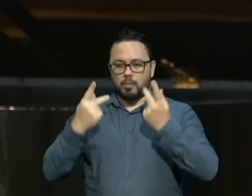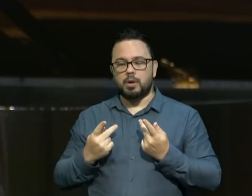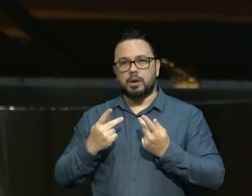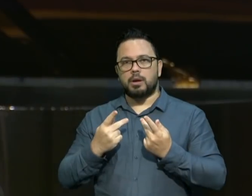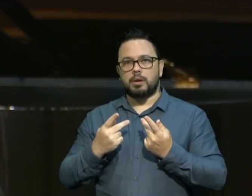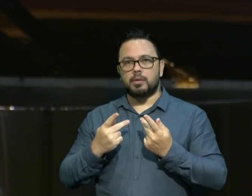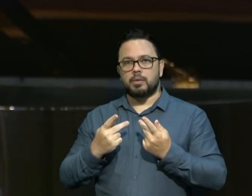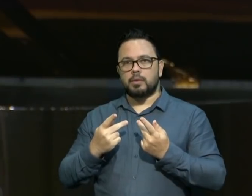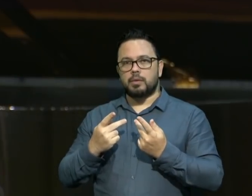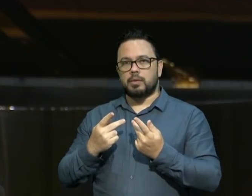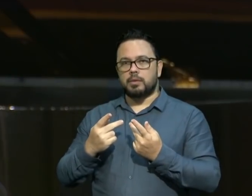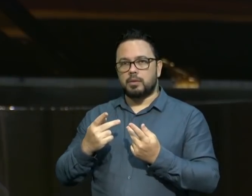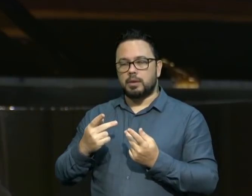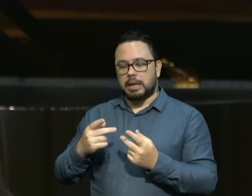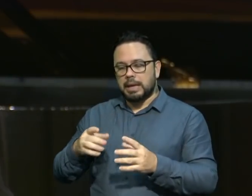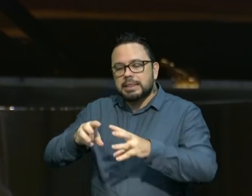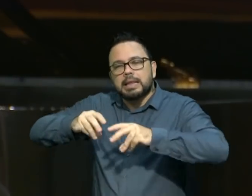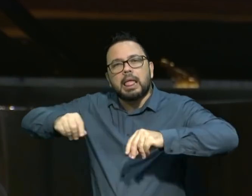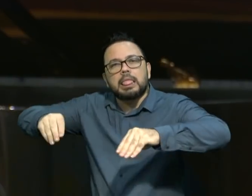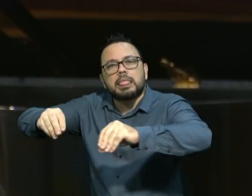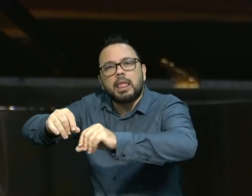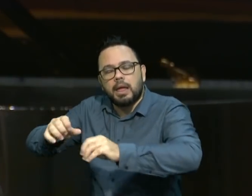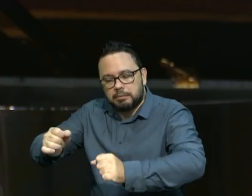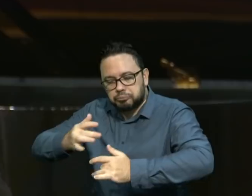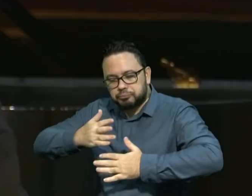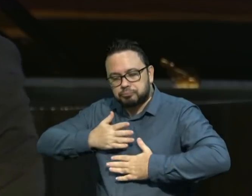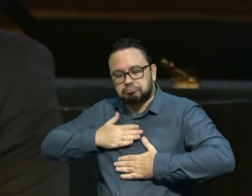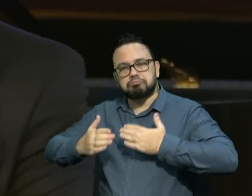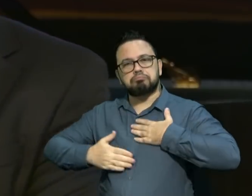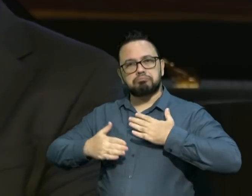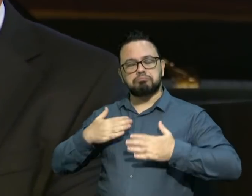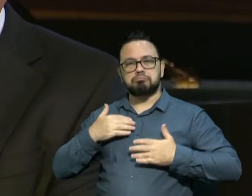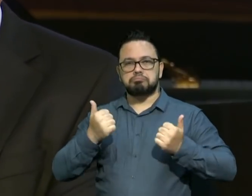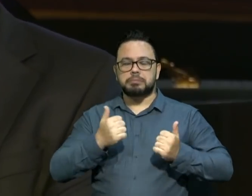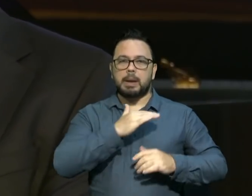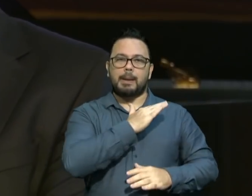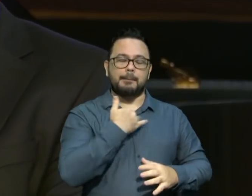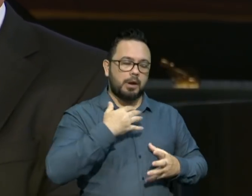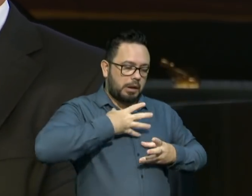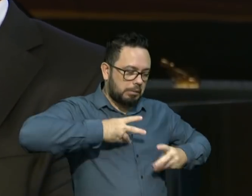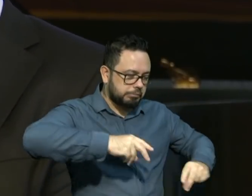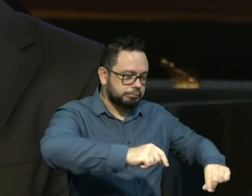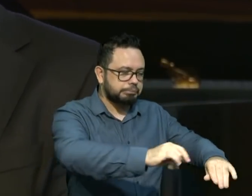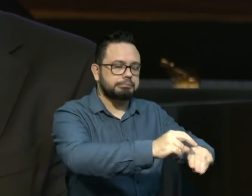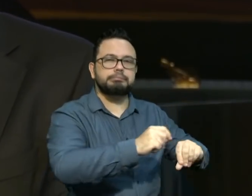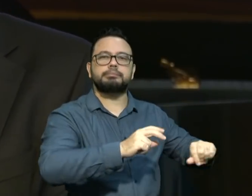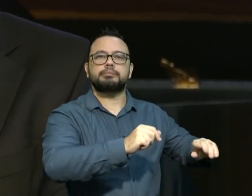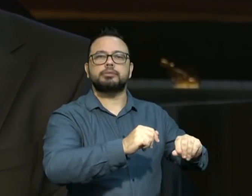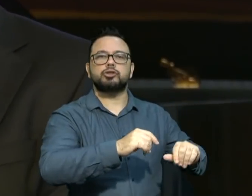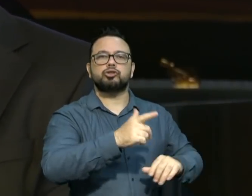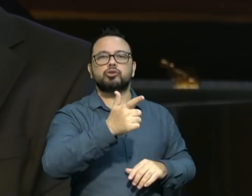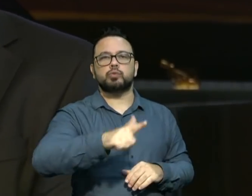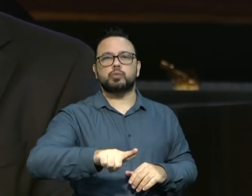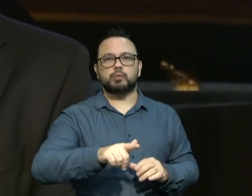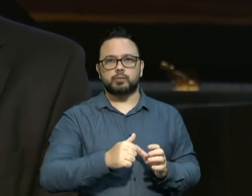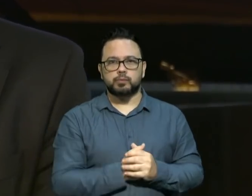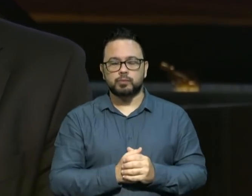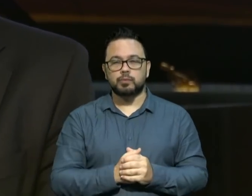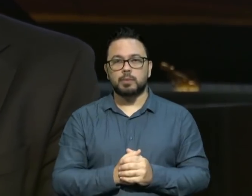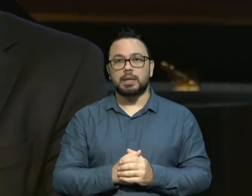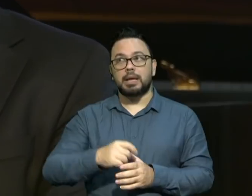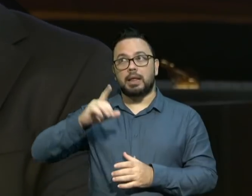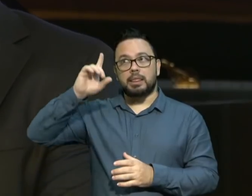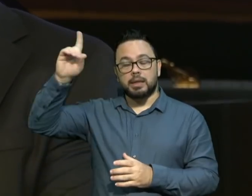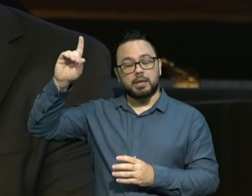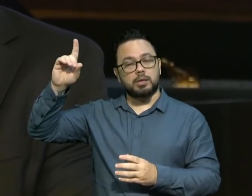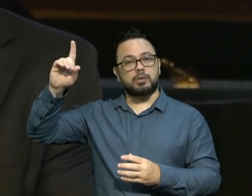pó o povo volta ao Pó o que volta para Deus é o dom da vida o fôlego